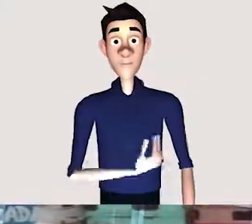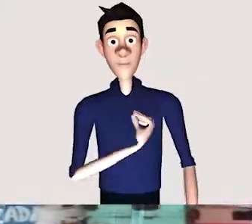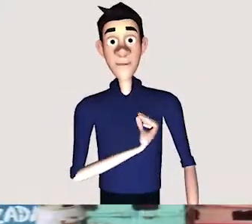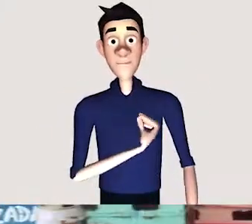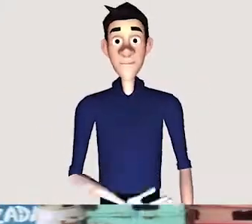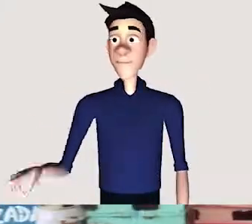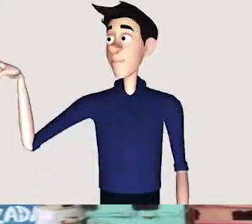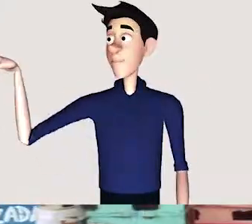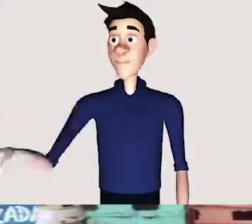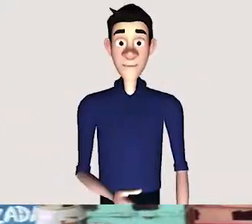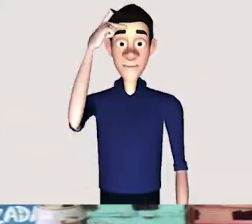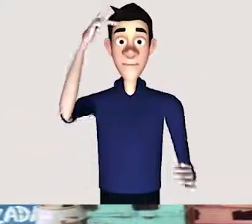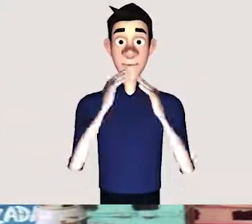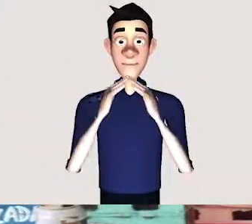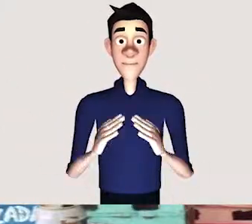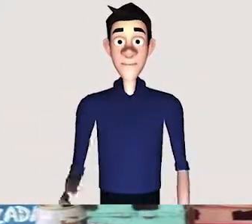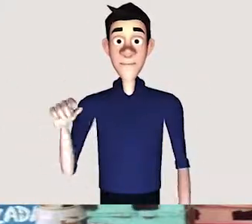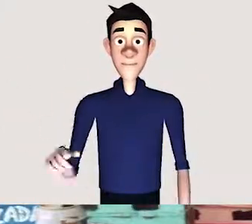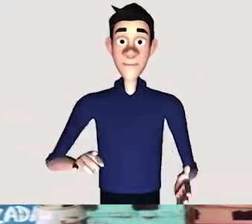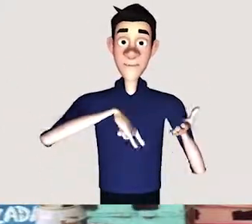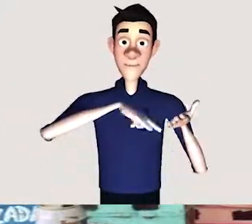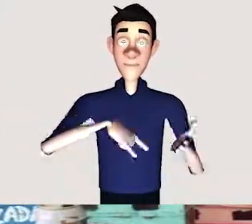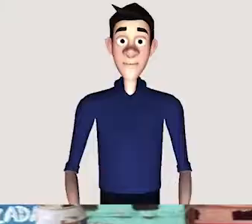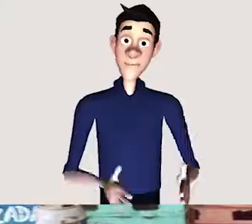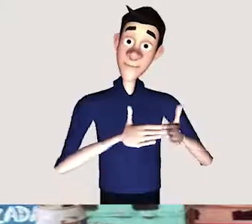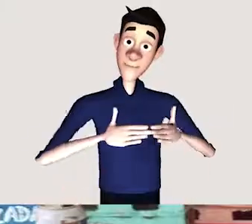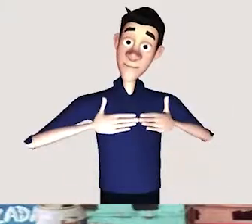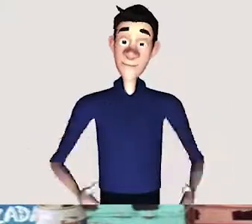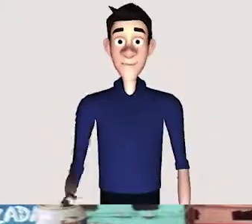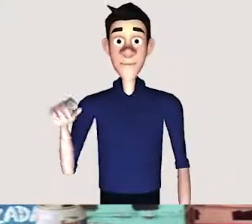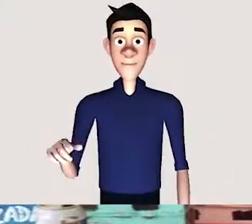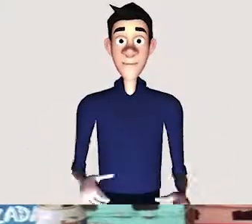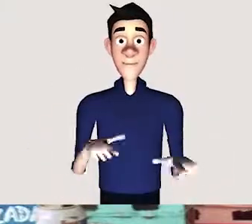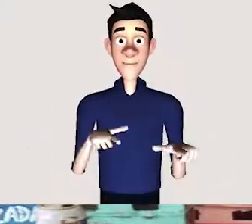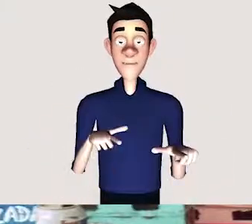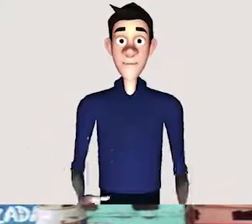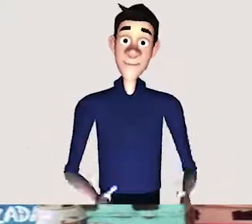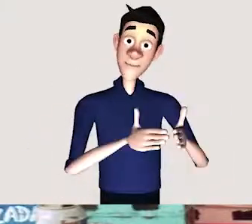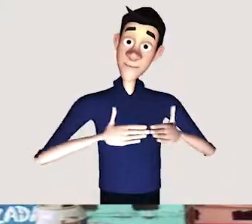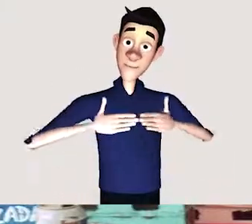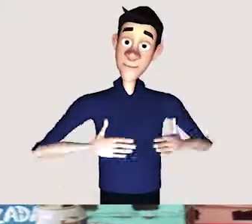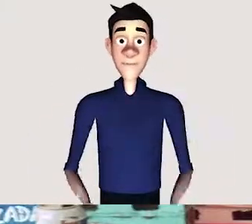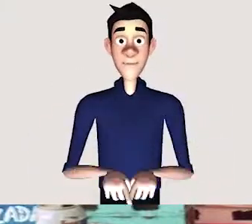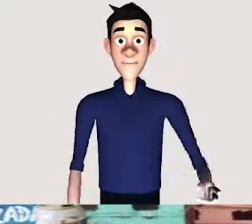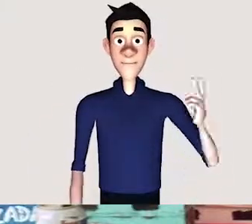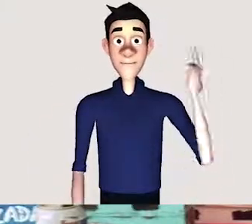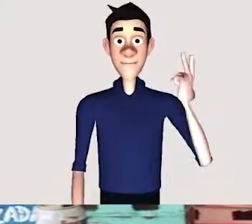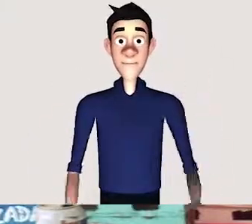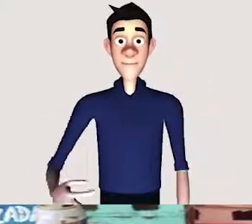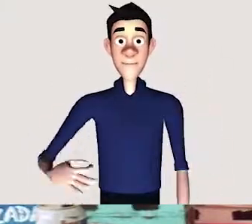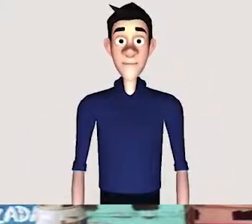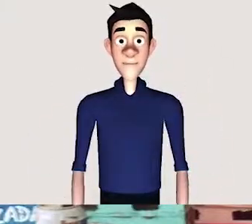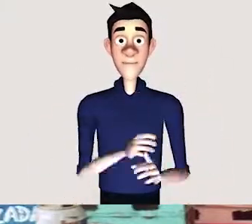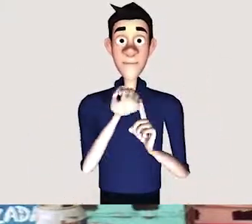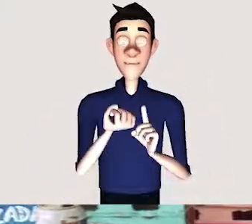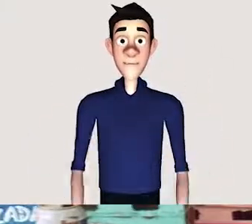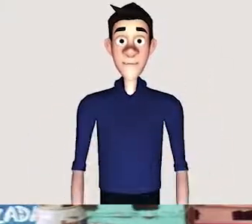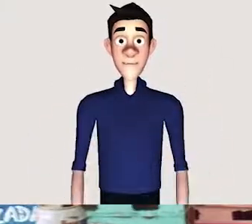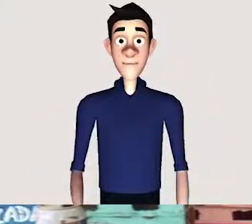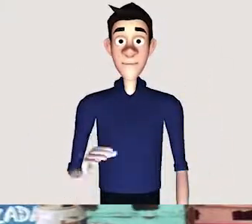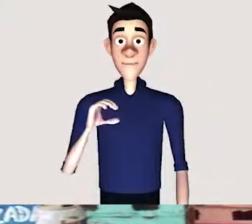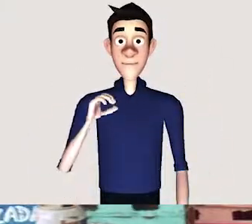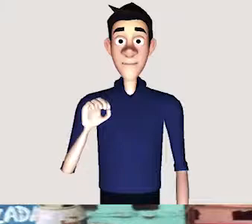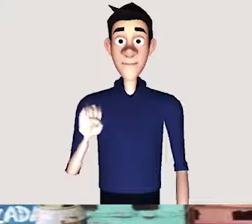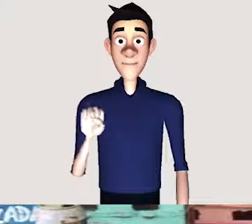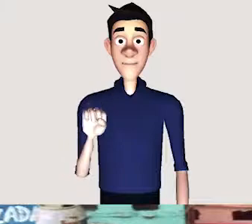conta a favor, que trabalha a favor também da valorização da dignidade social e da coesão social